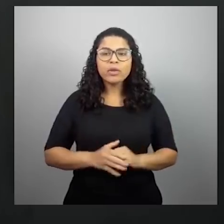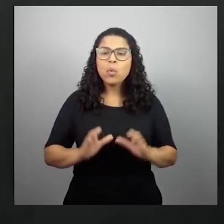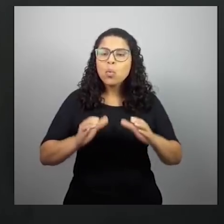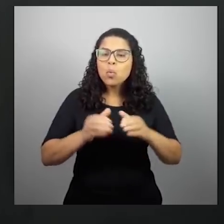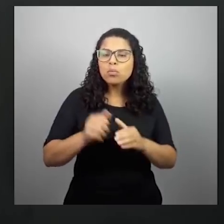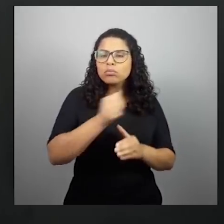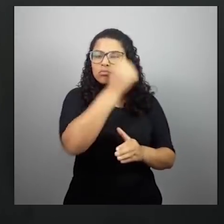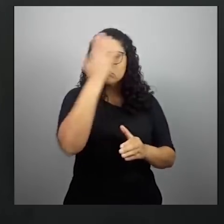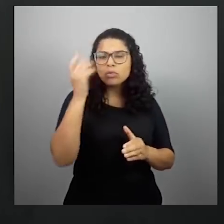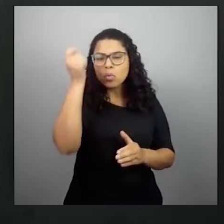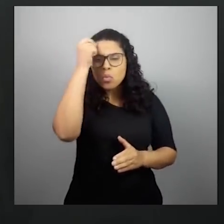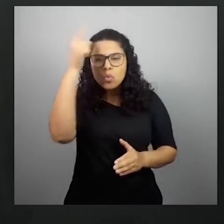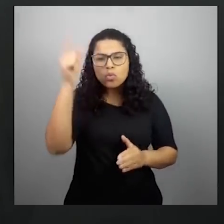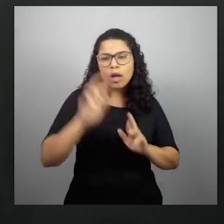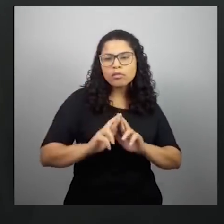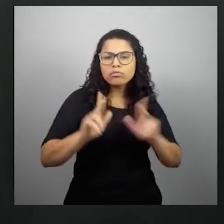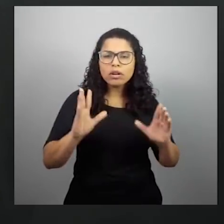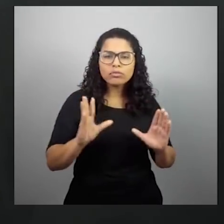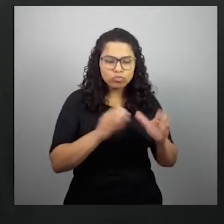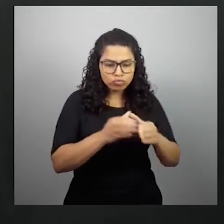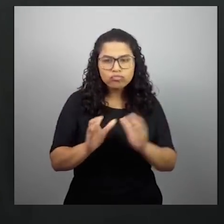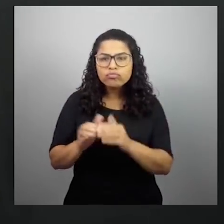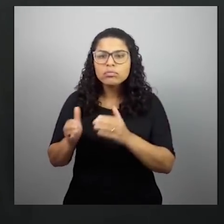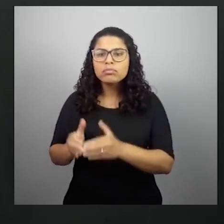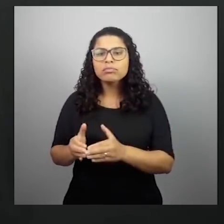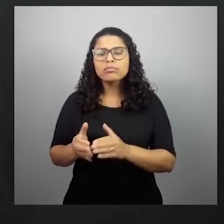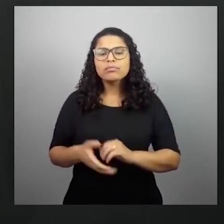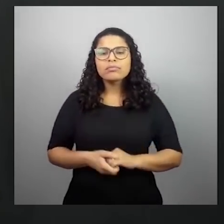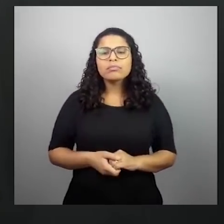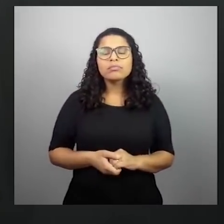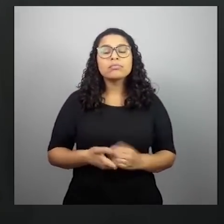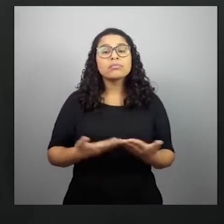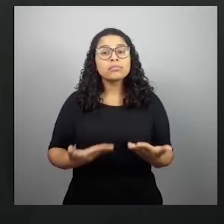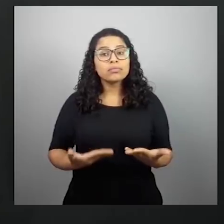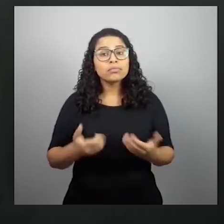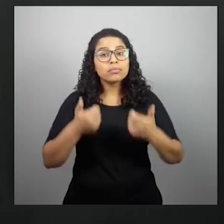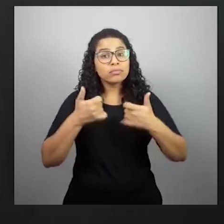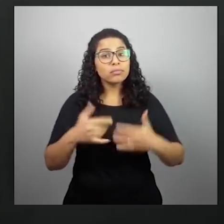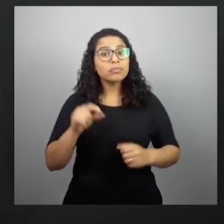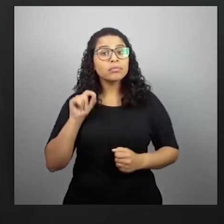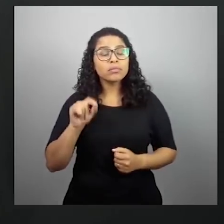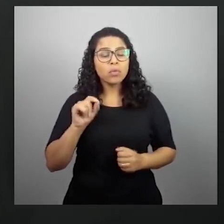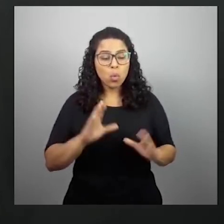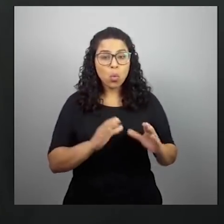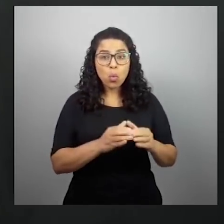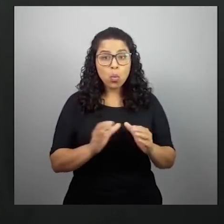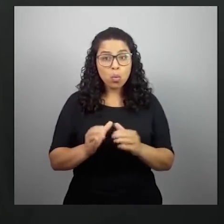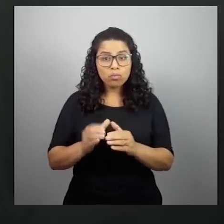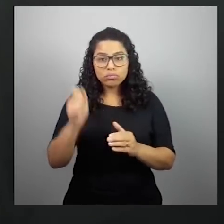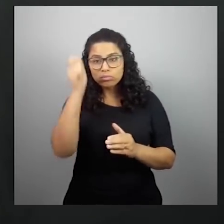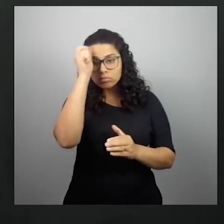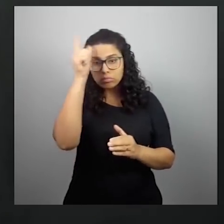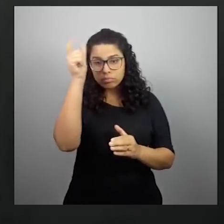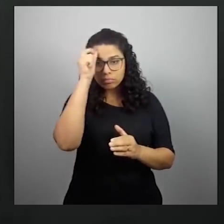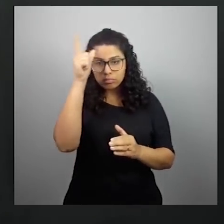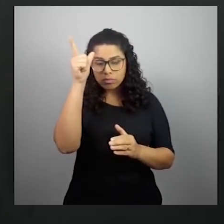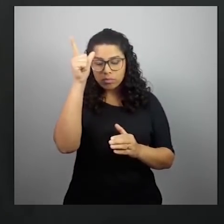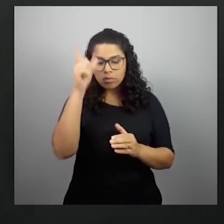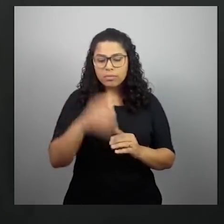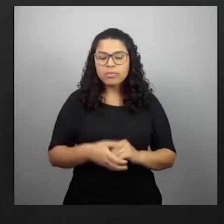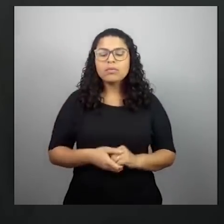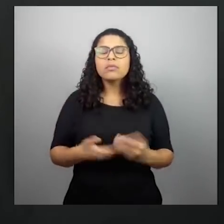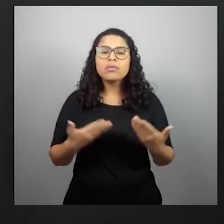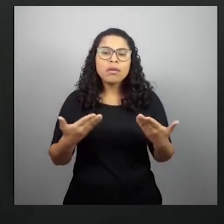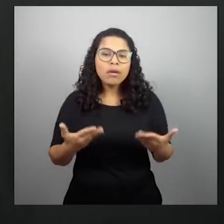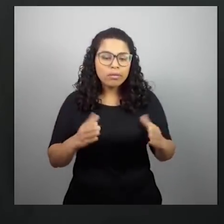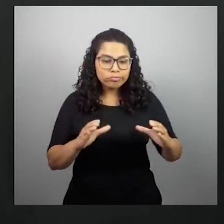grupos culturais fazendo parte. Mas tem que se ressaltar, esses grupos culturais, eles entraram nesse caldeirão,